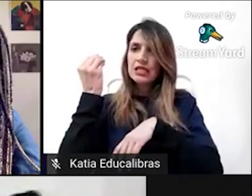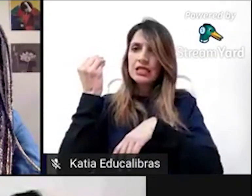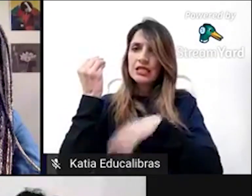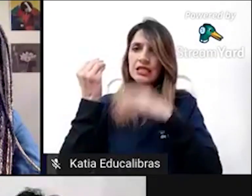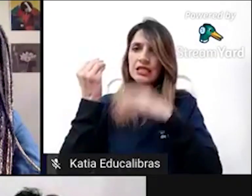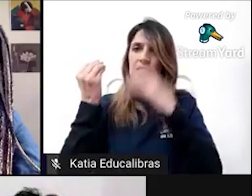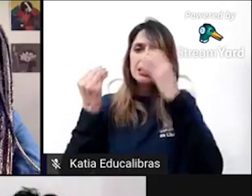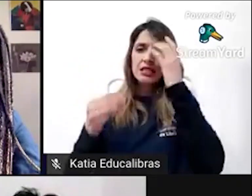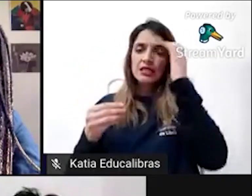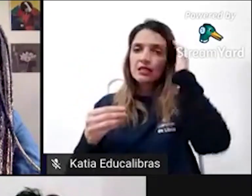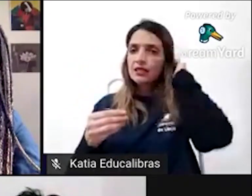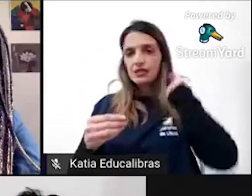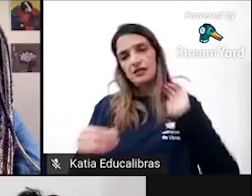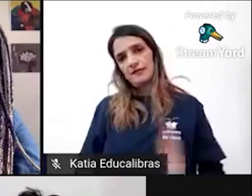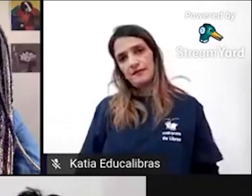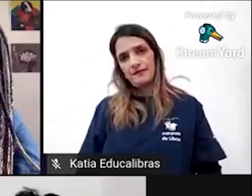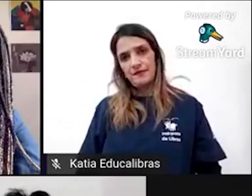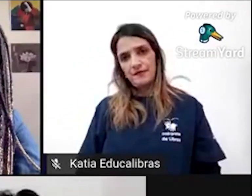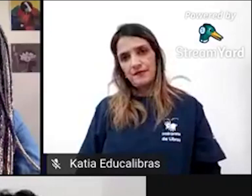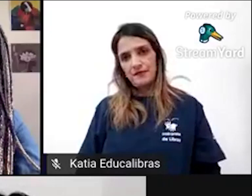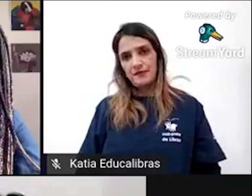esse povo.